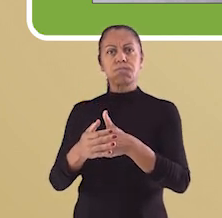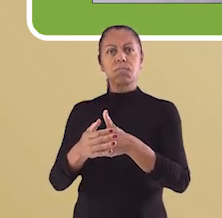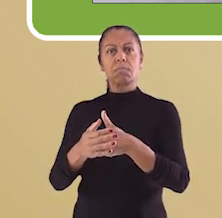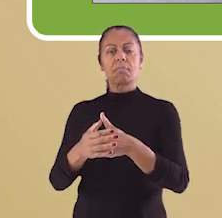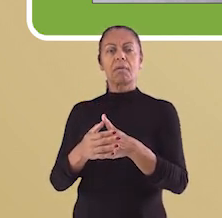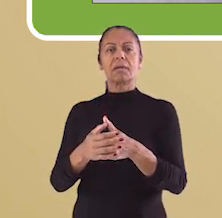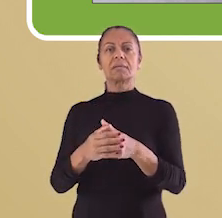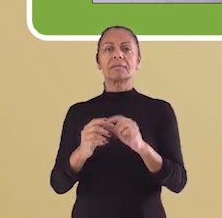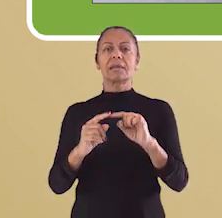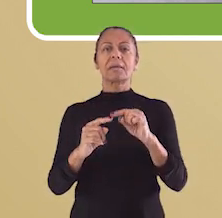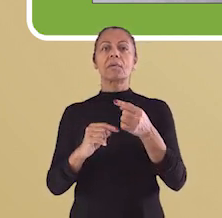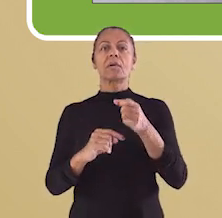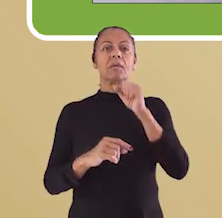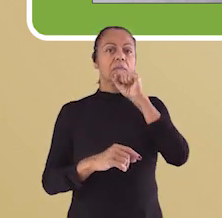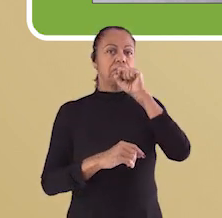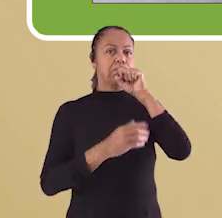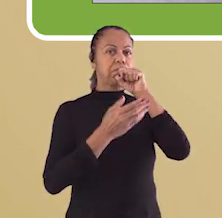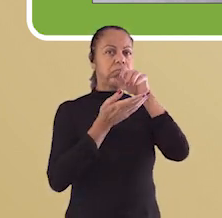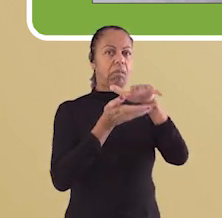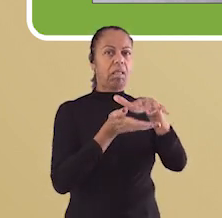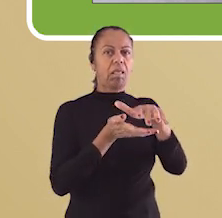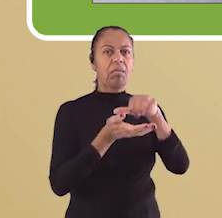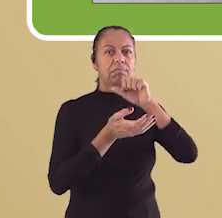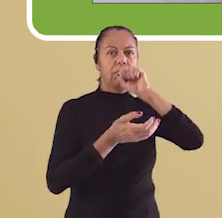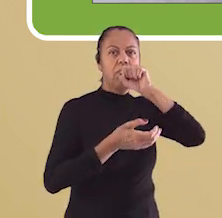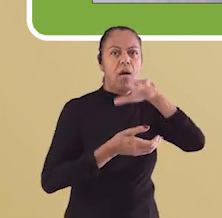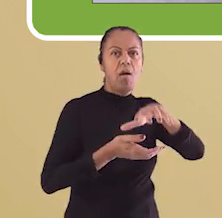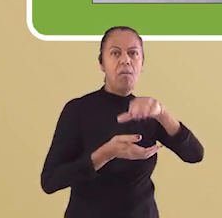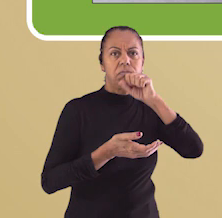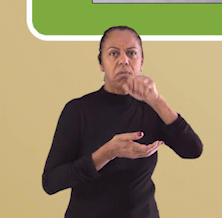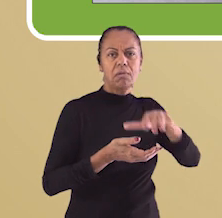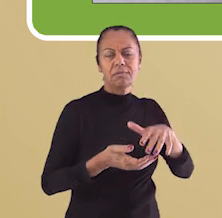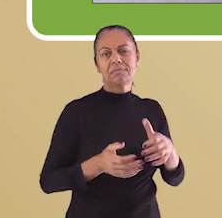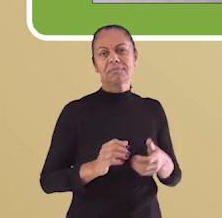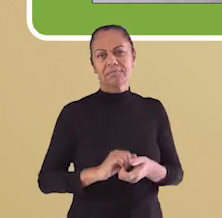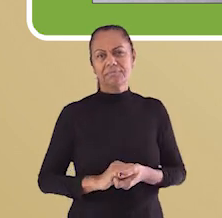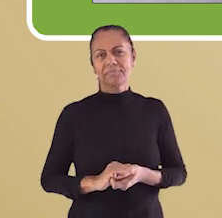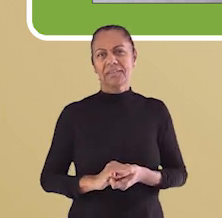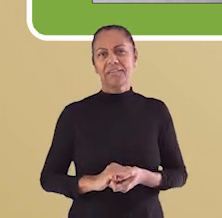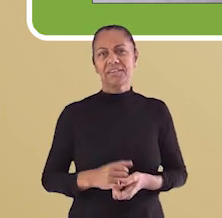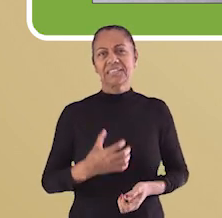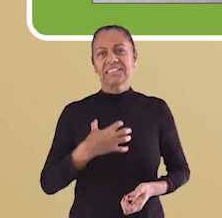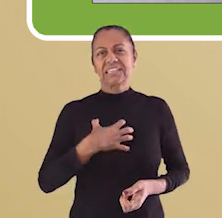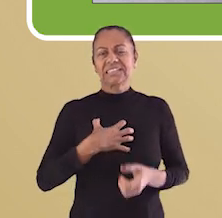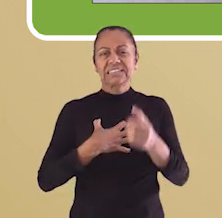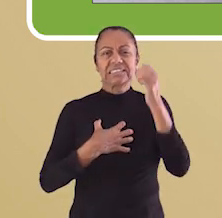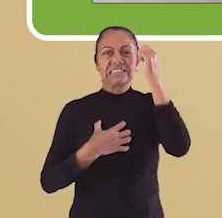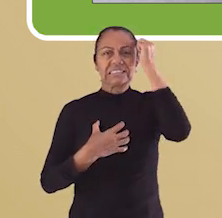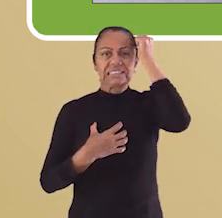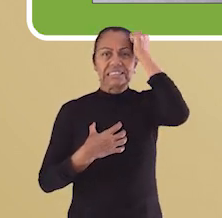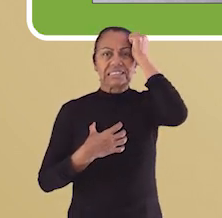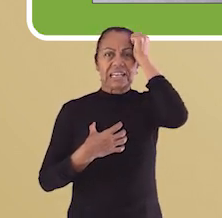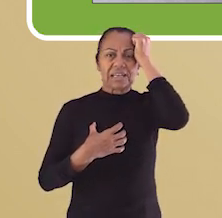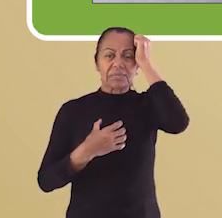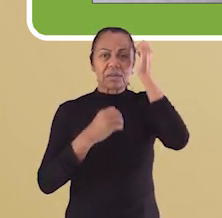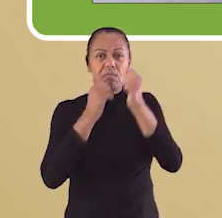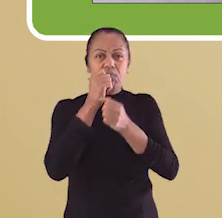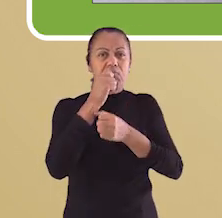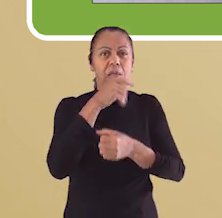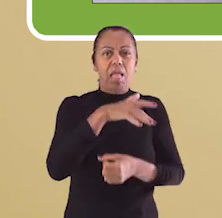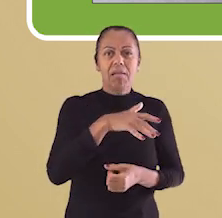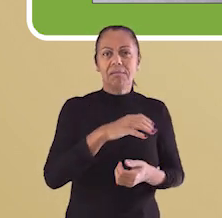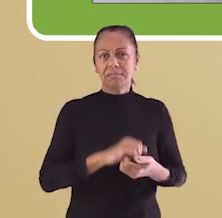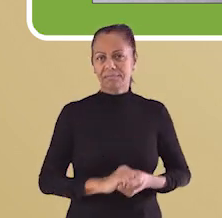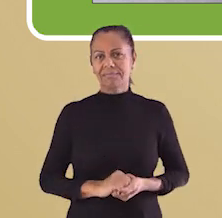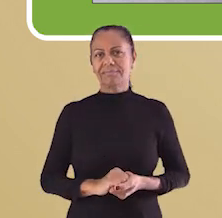bem, certo? Comem em grandes quantidades. E qual o problema, então? Elas são atingidas por um sentimento de culpa